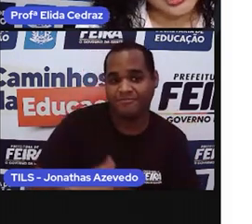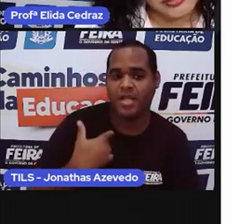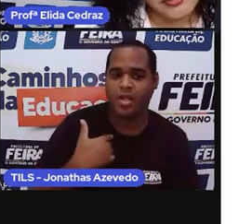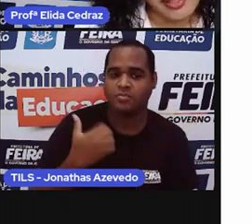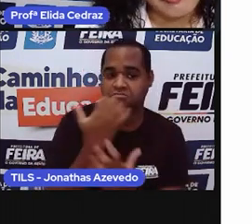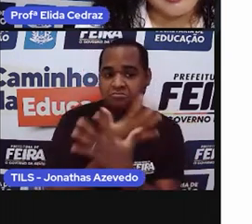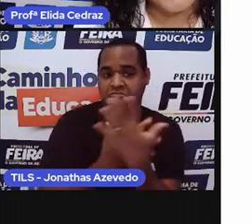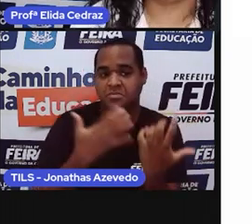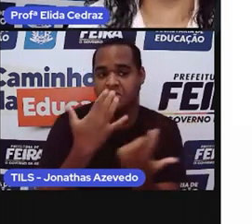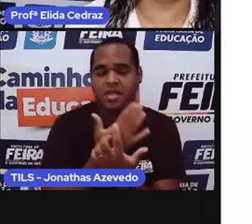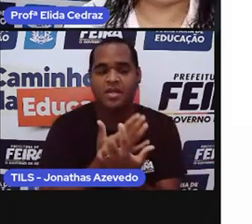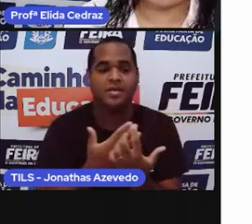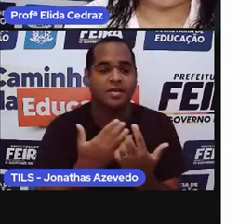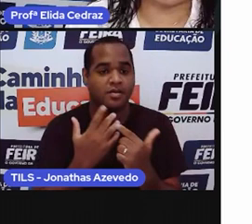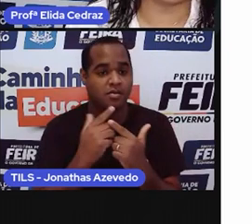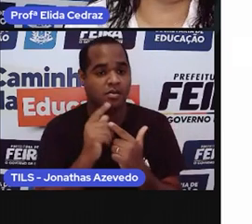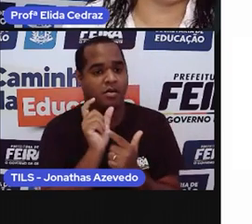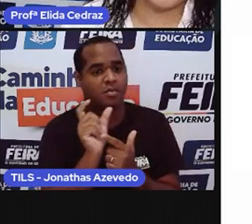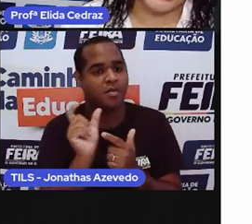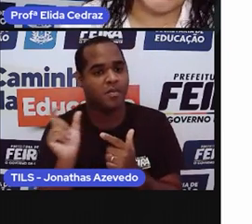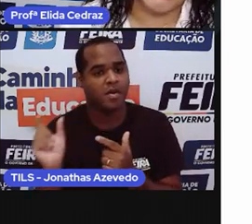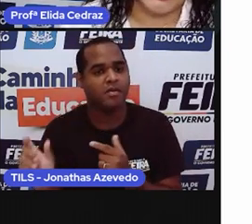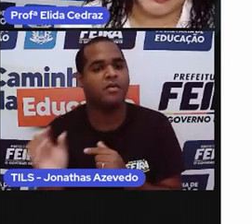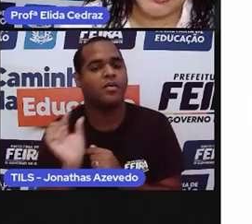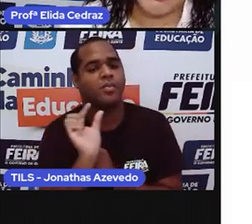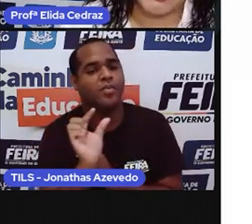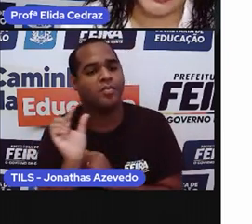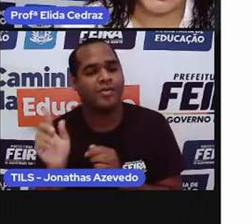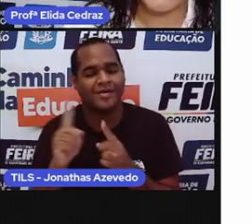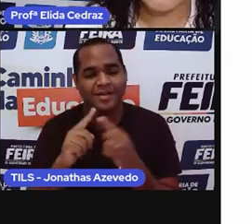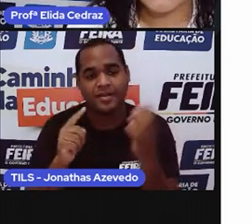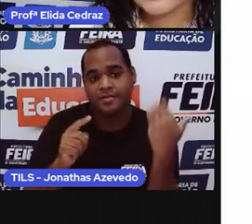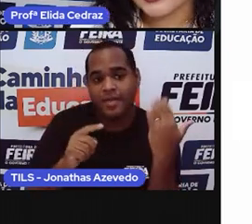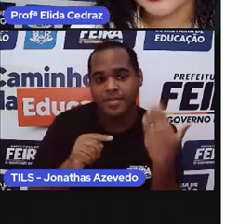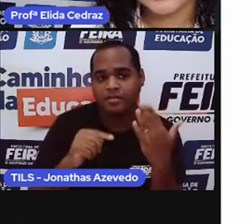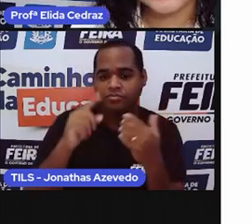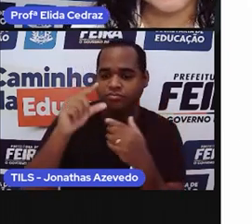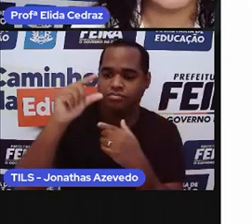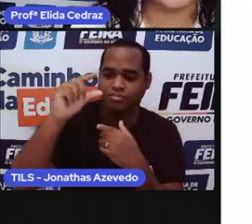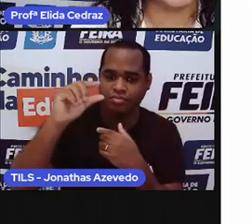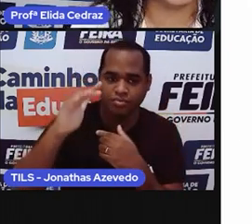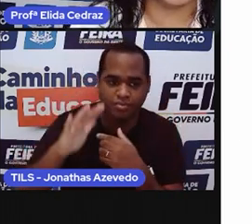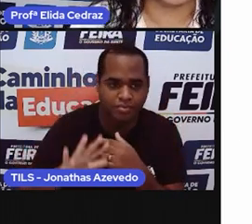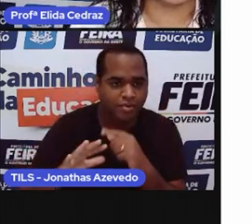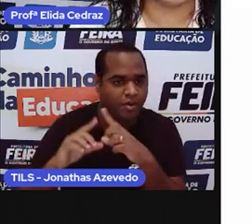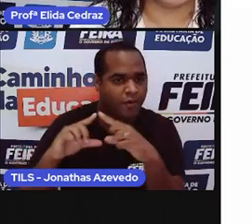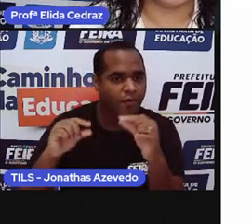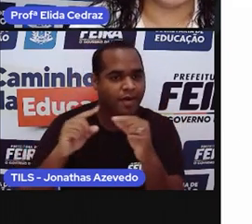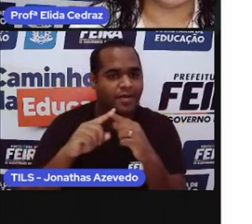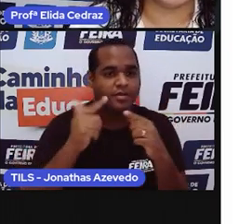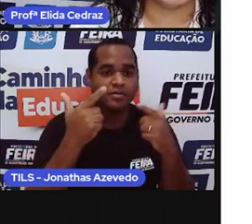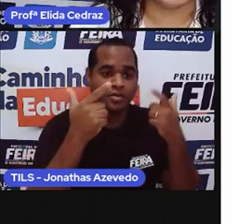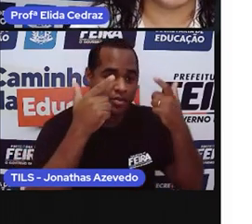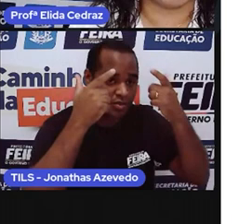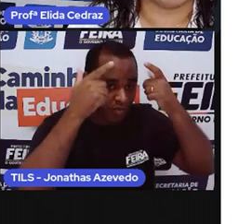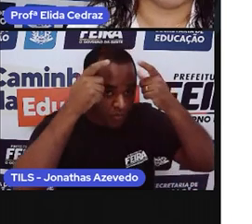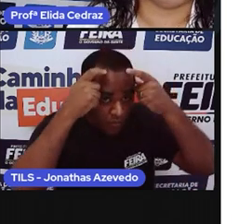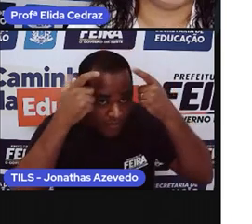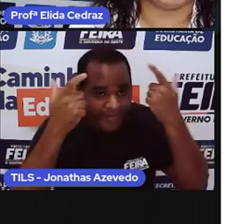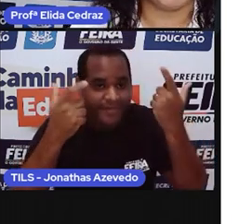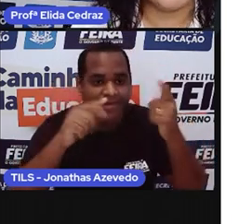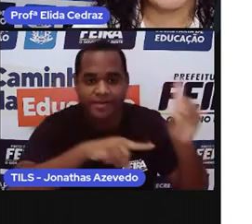que a gente cantava. Principalmente no Festival da Primavera, onde a gente era eleita rainha